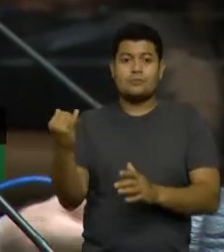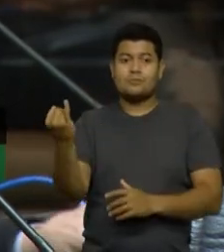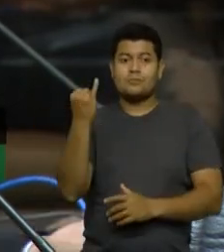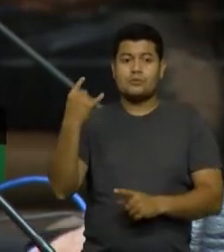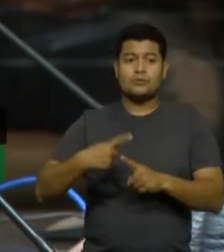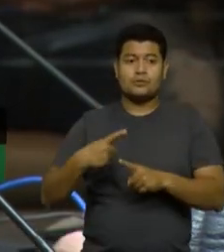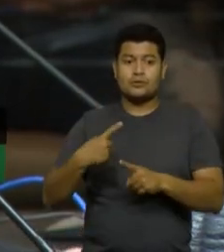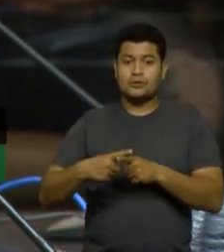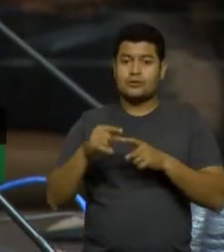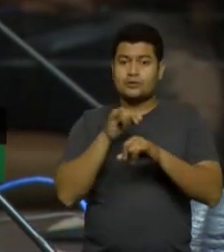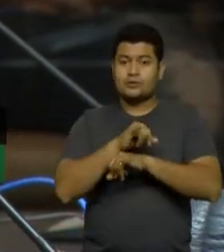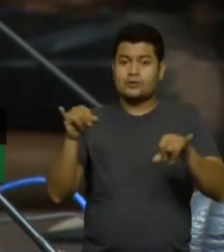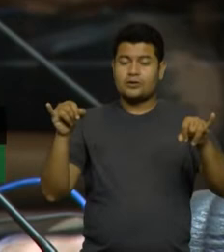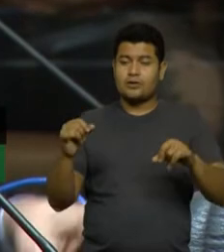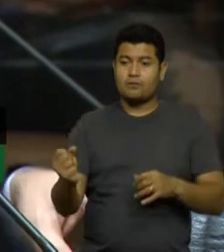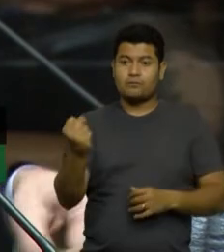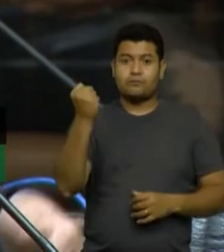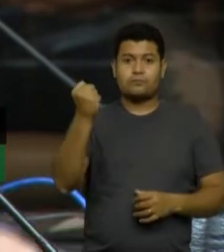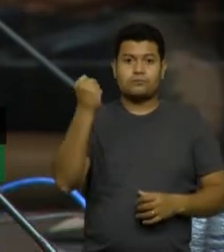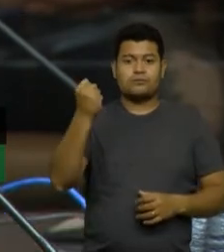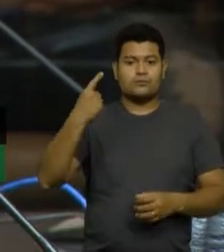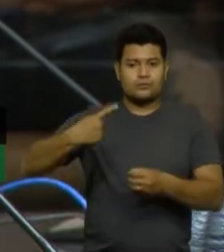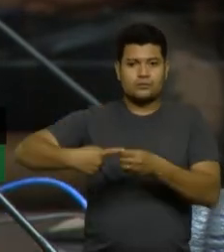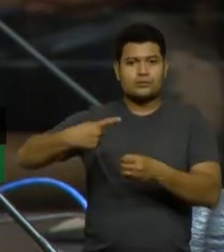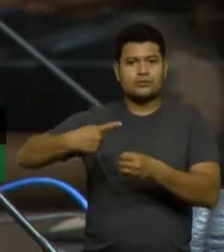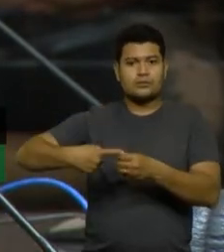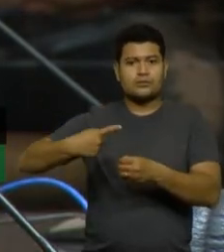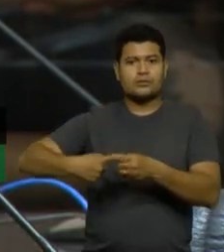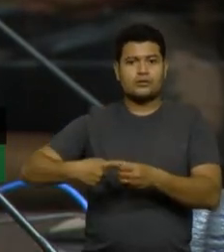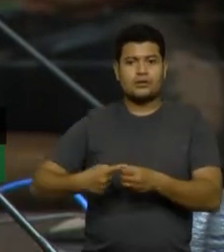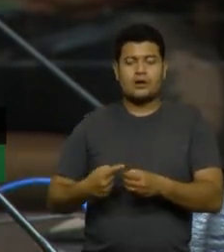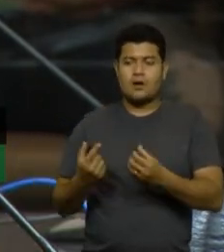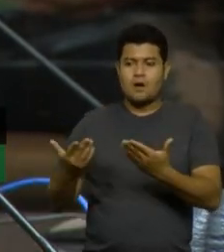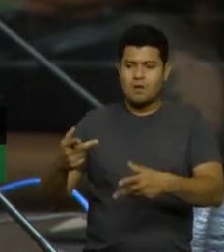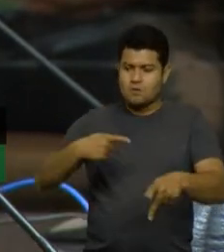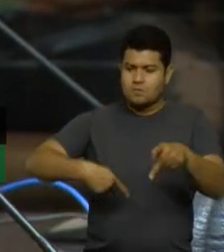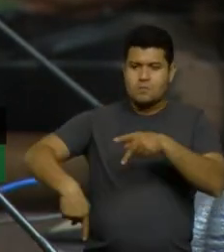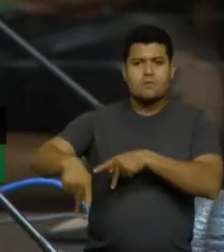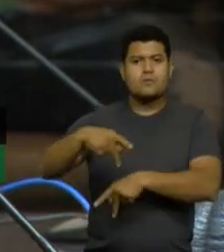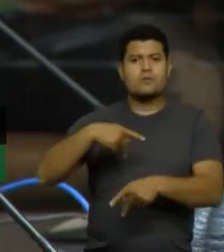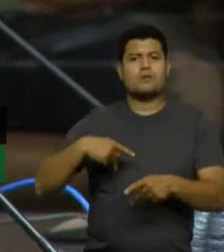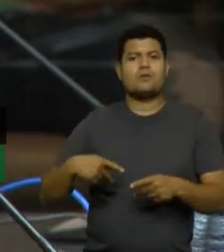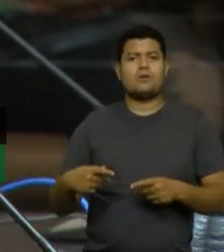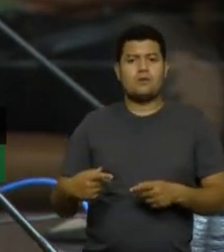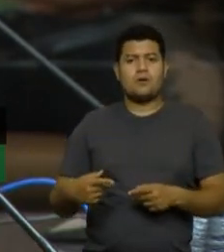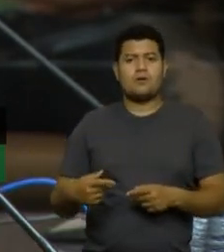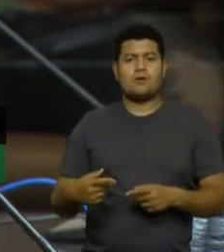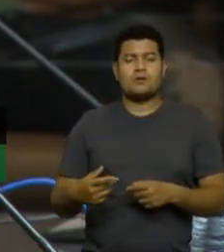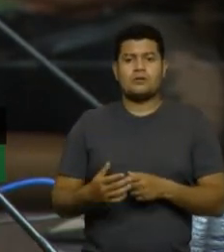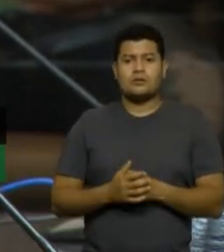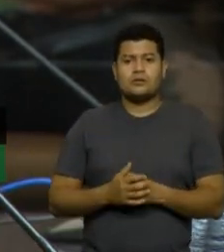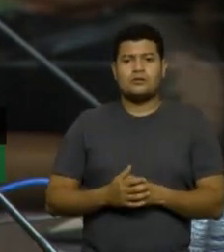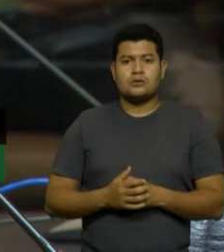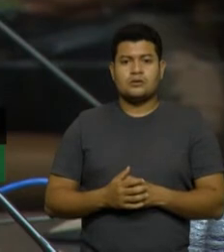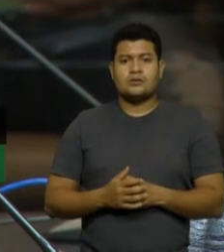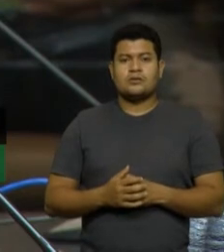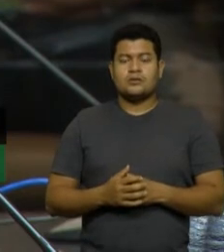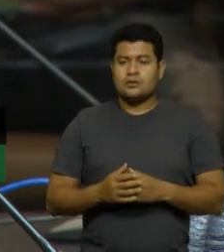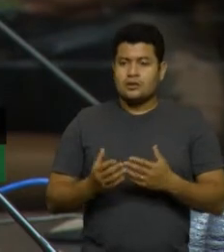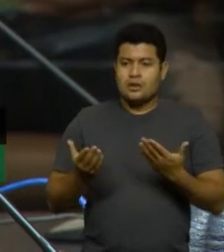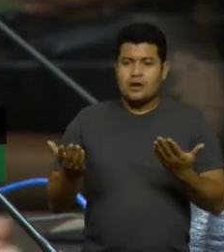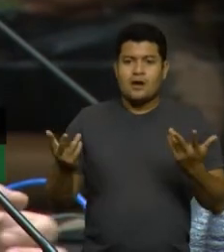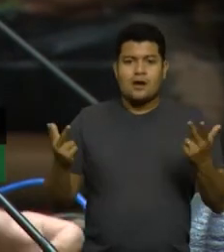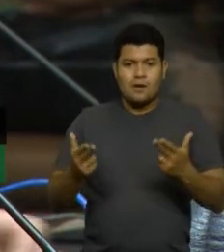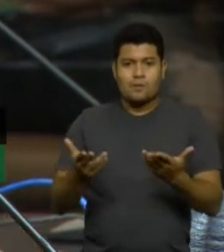divulgam também a potencialidade do município, da sua gente, do seu povo, né? Assim como certamente vai fazer Bedão Batista,